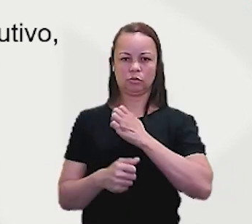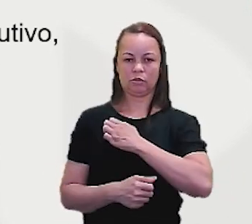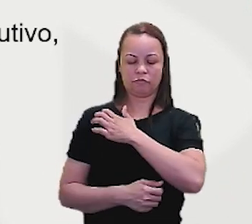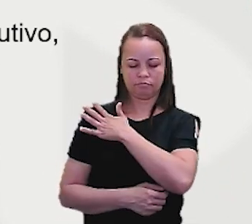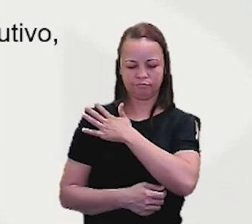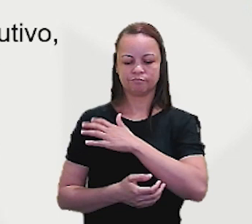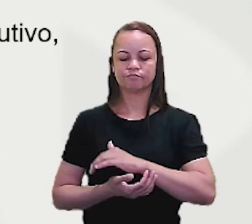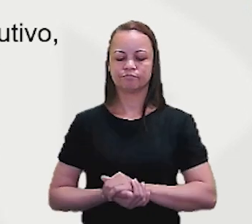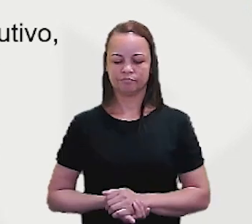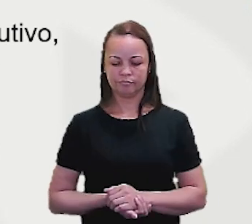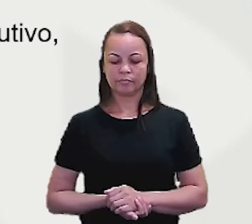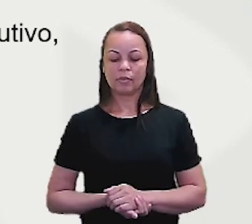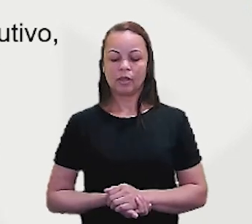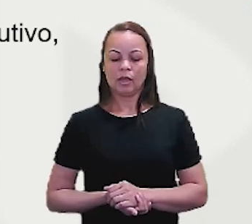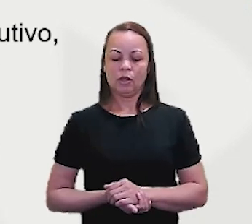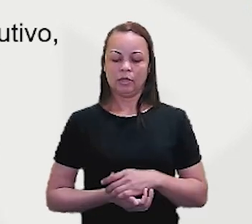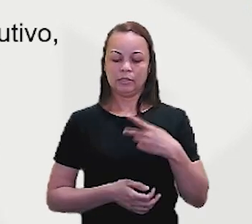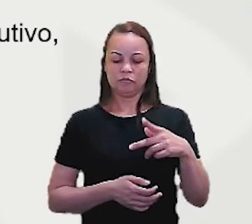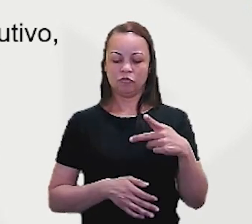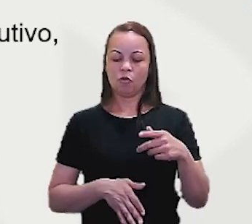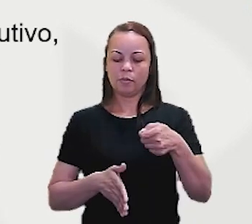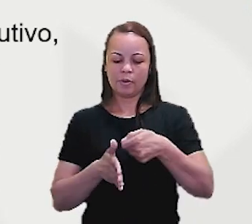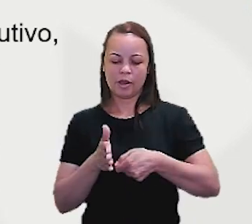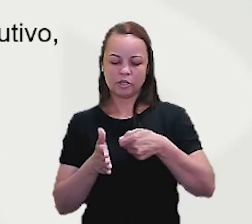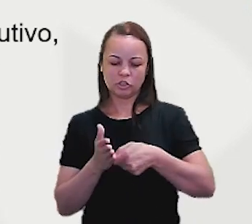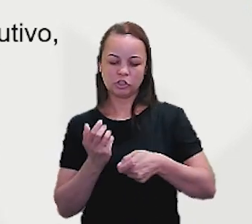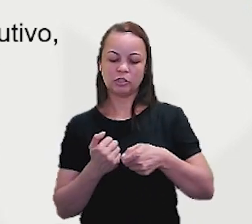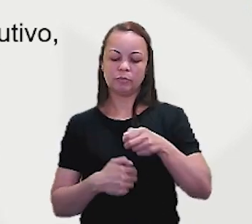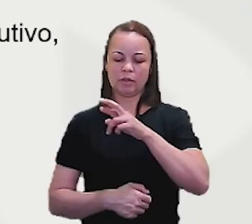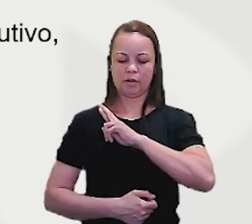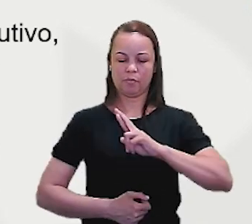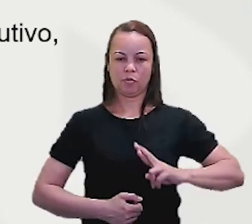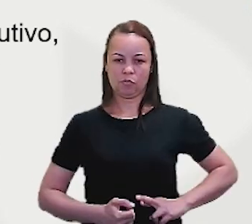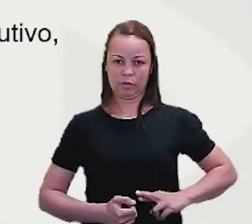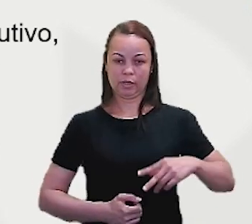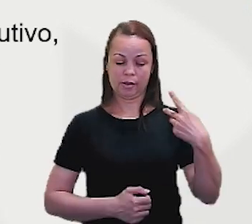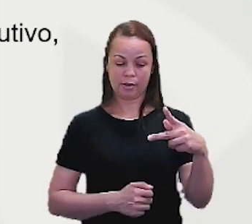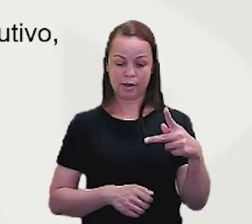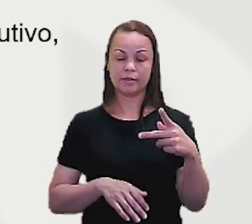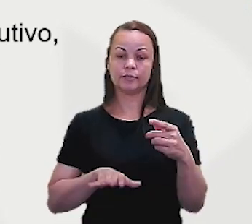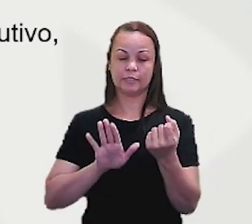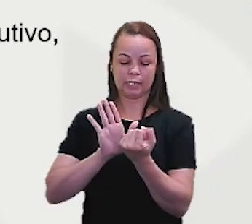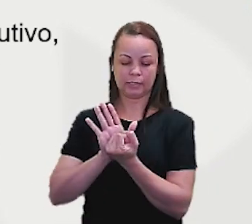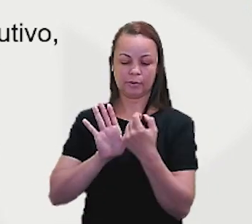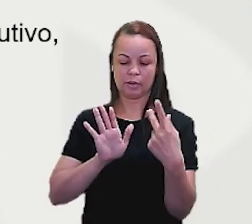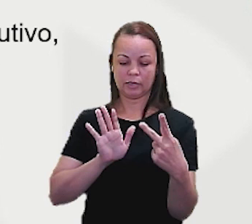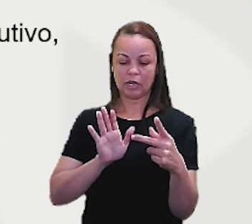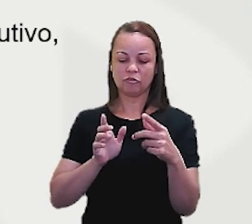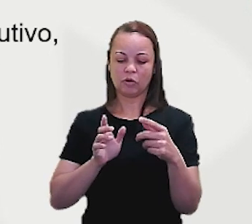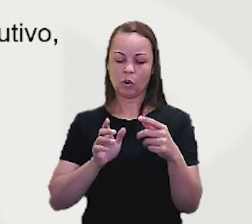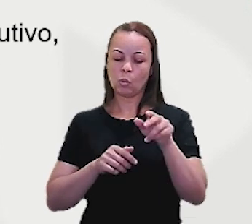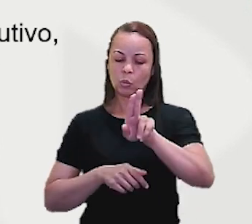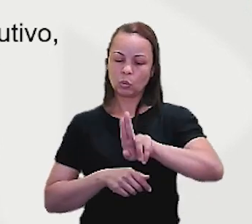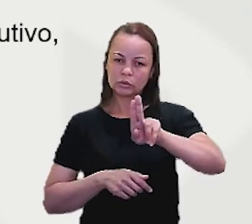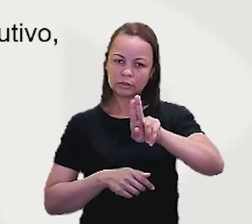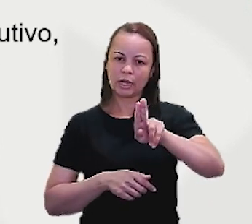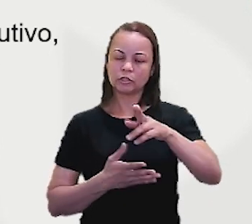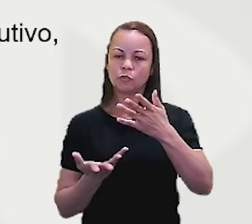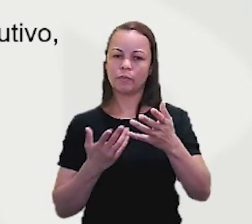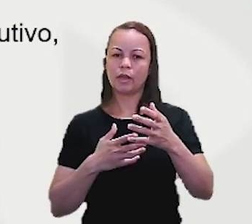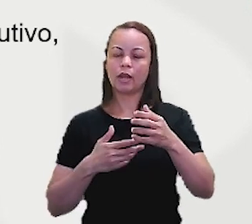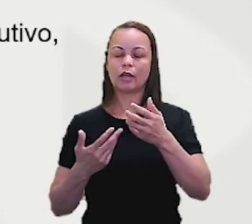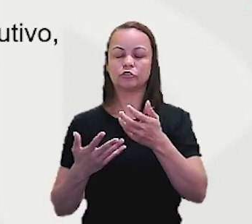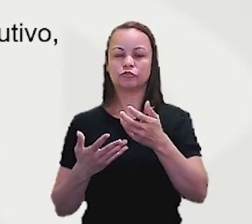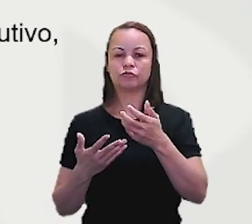o primeiro do regime republicano. O brasão é usado obrigatoriamente pelas Forças Armadas e os três